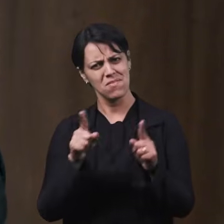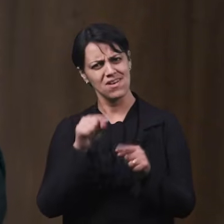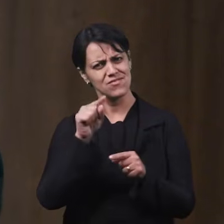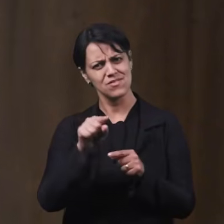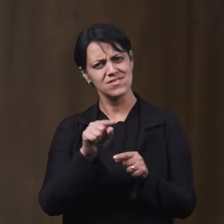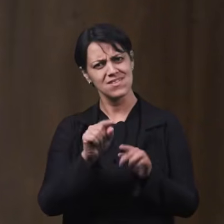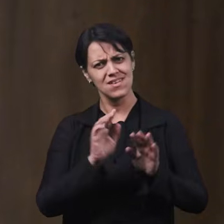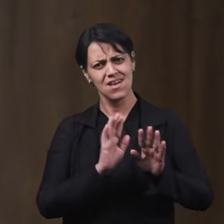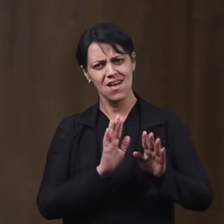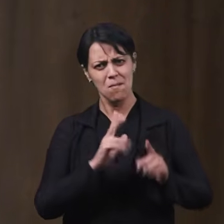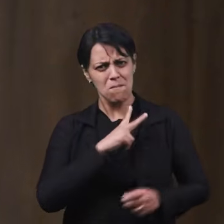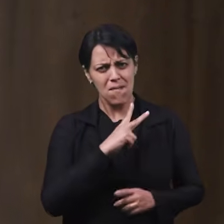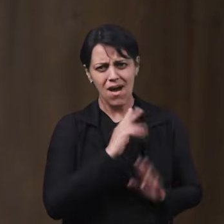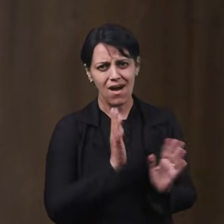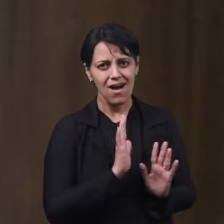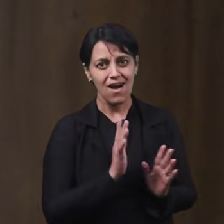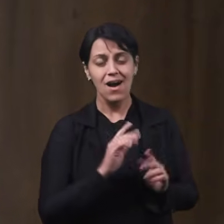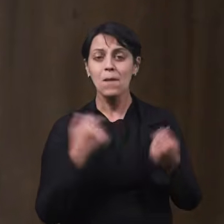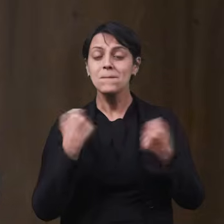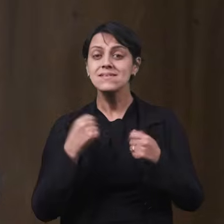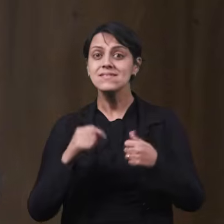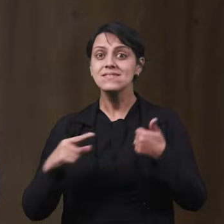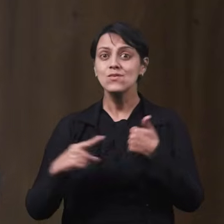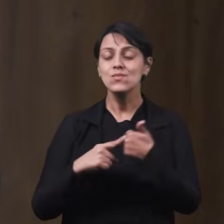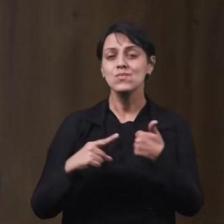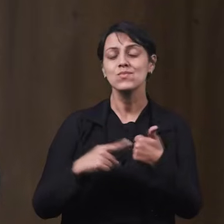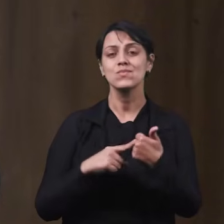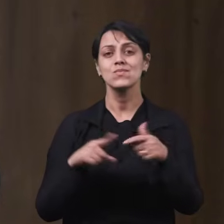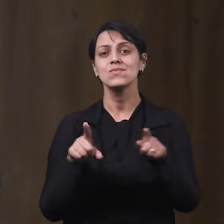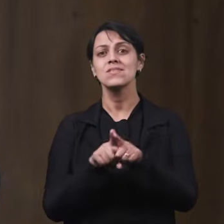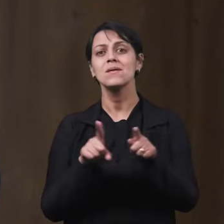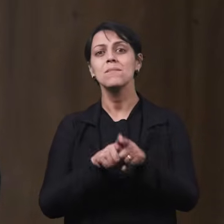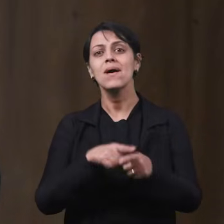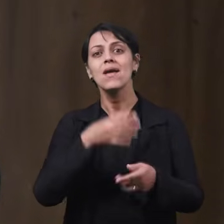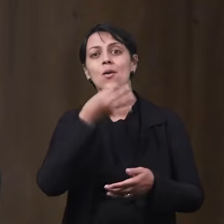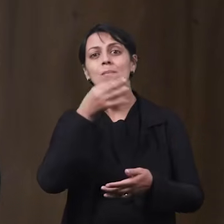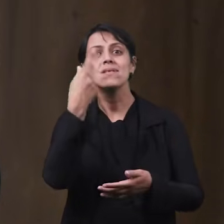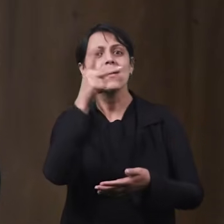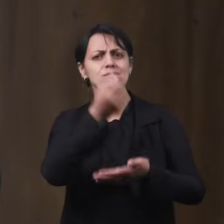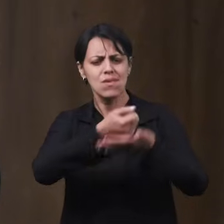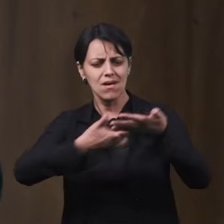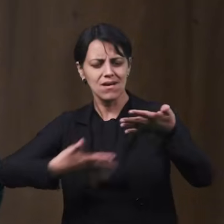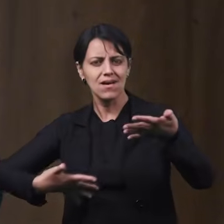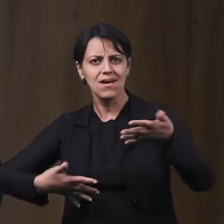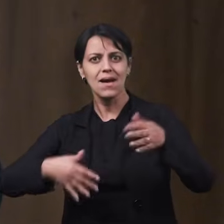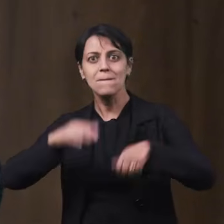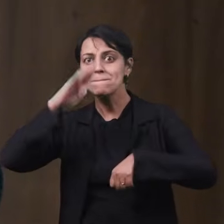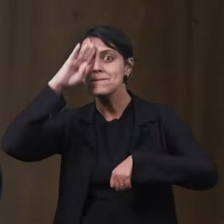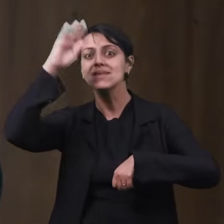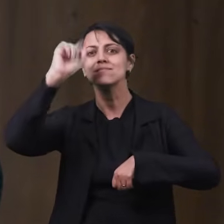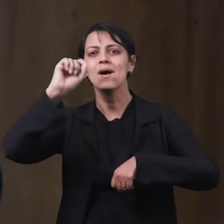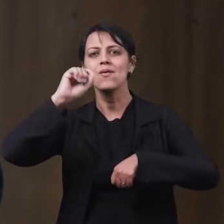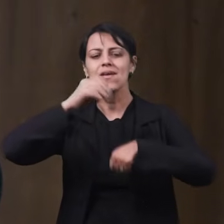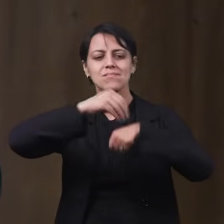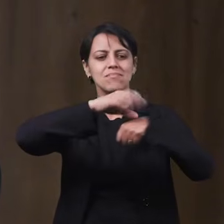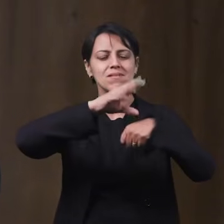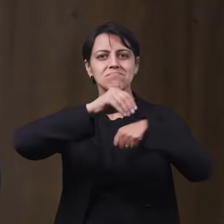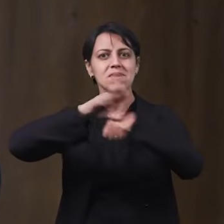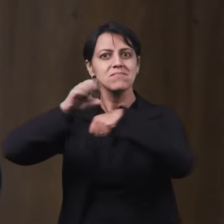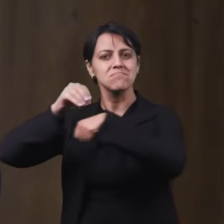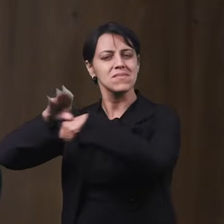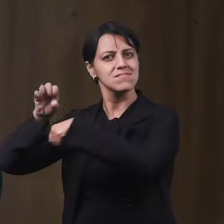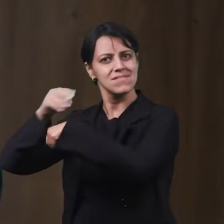você. Lembre de curtir o programa, comentar e, principalmente, compartilhar com as pessoas com quem